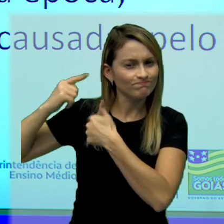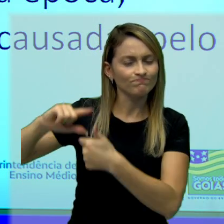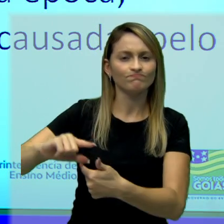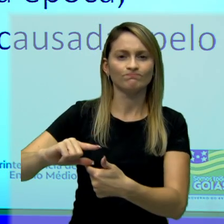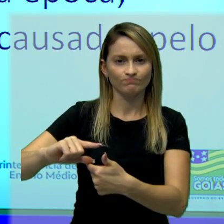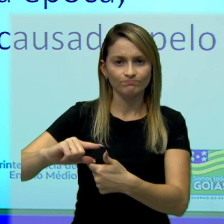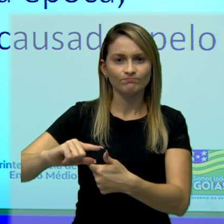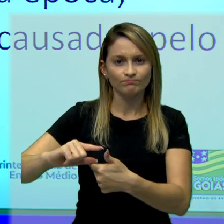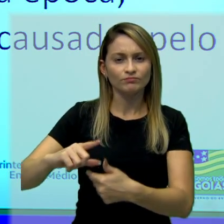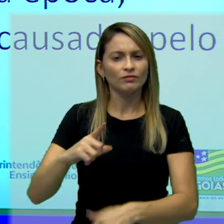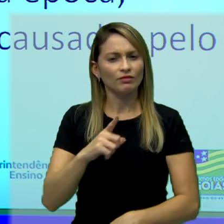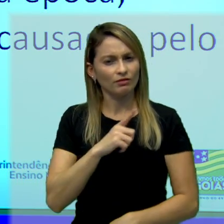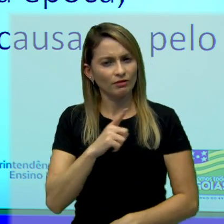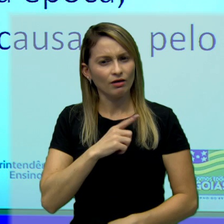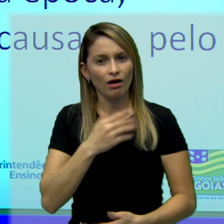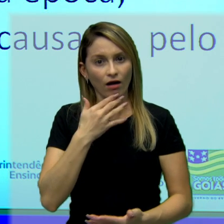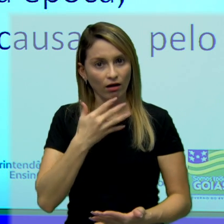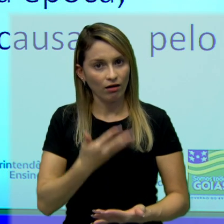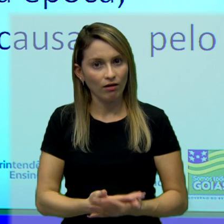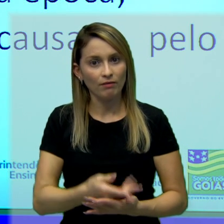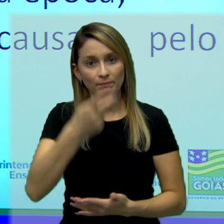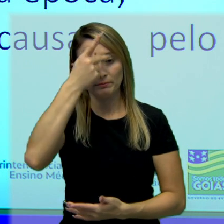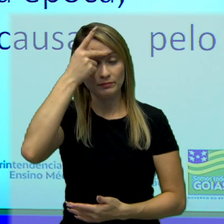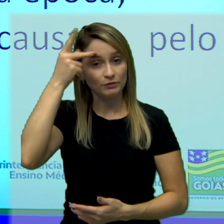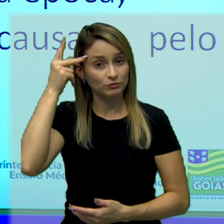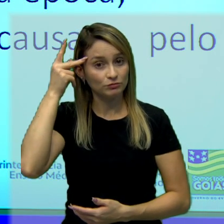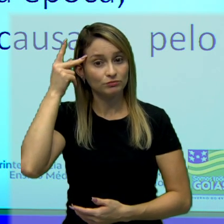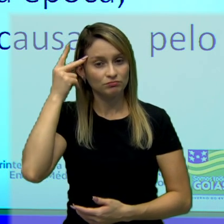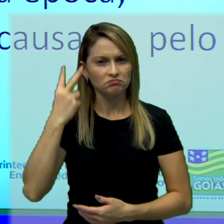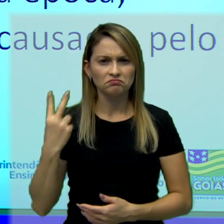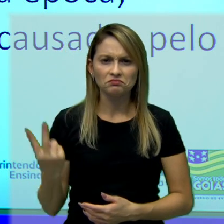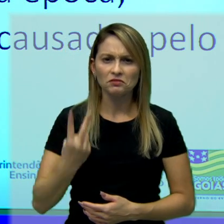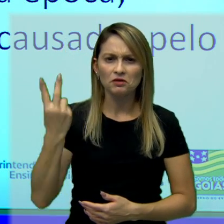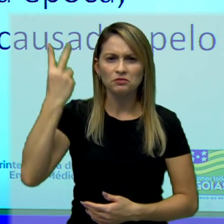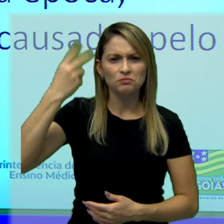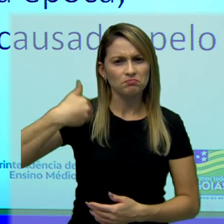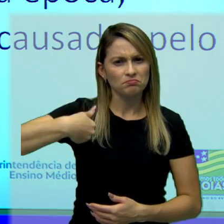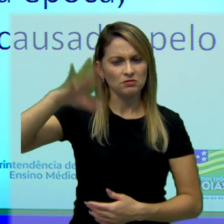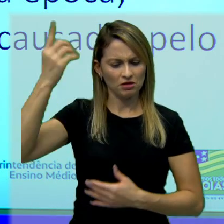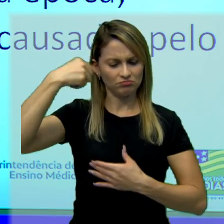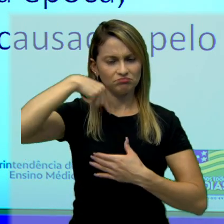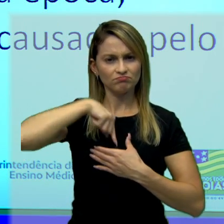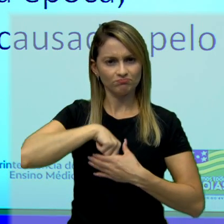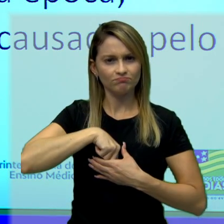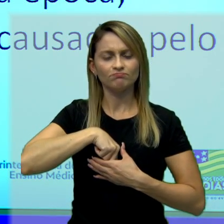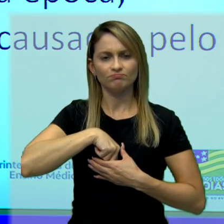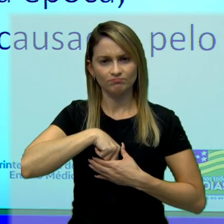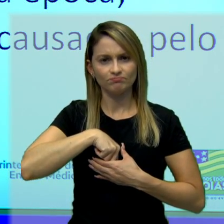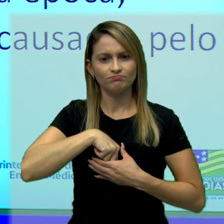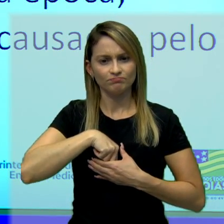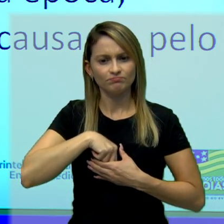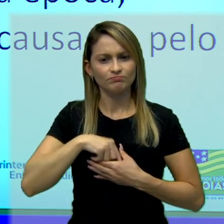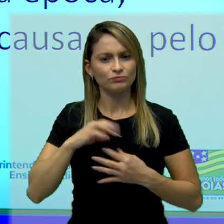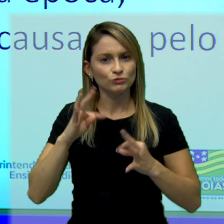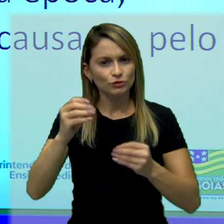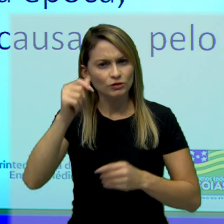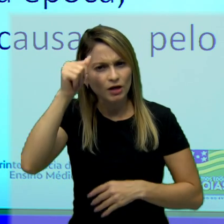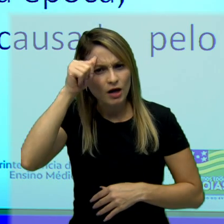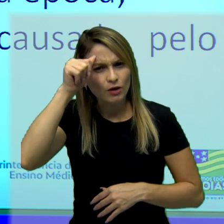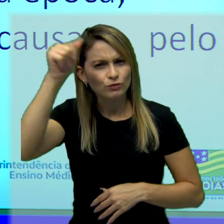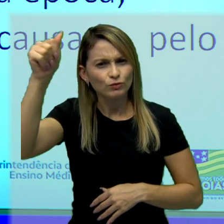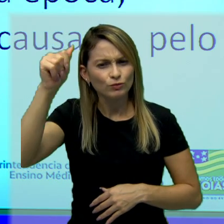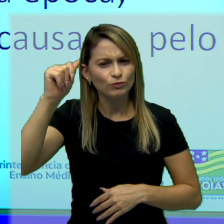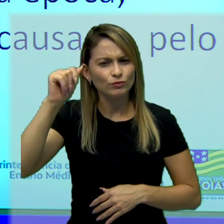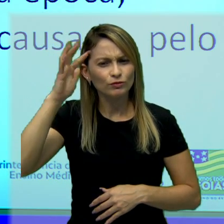esse tradicionalismo. Então, choca a opinião pública. Valoriza-se mais do que nunca a subjetividade, aquilo que